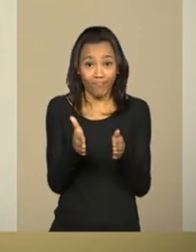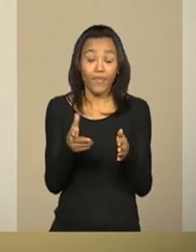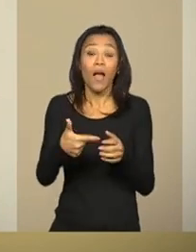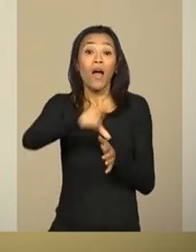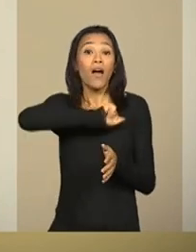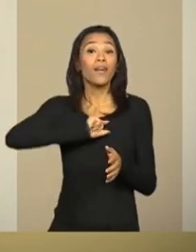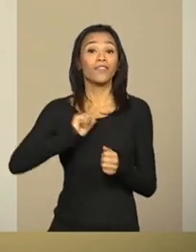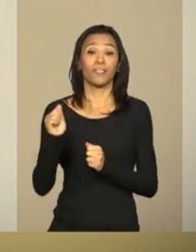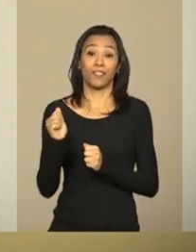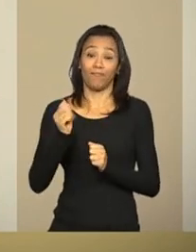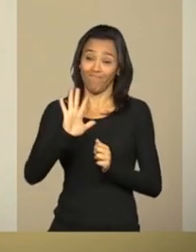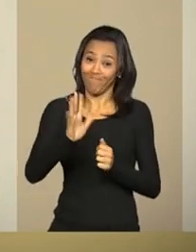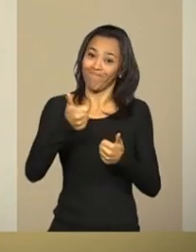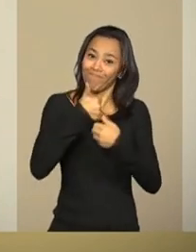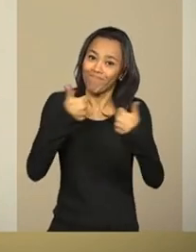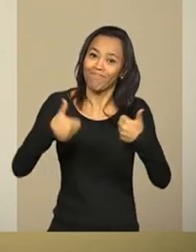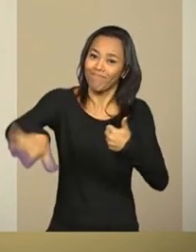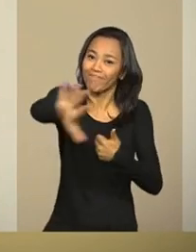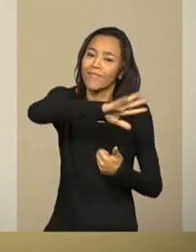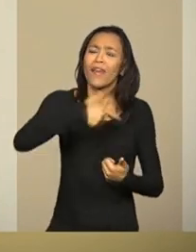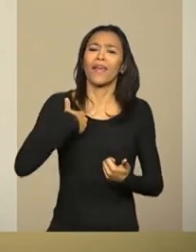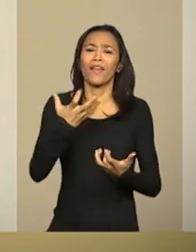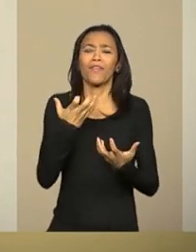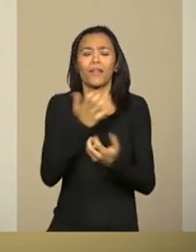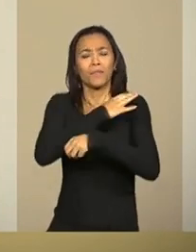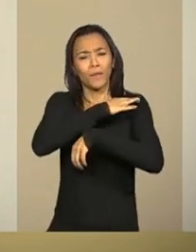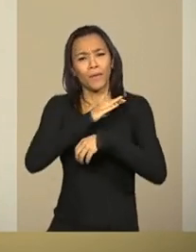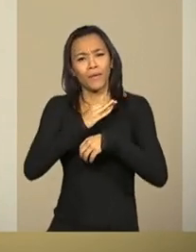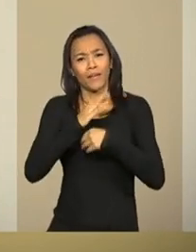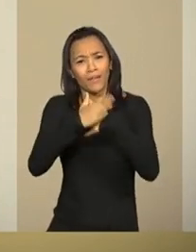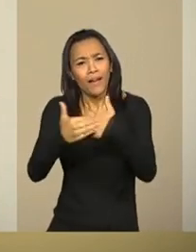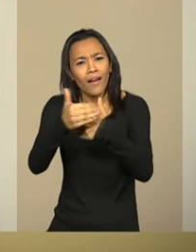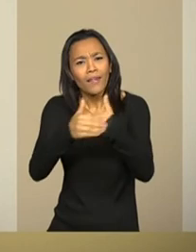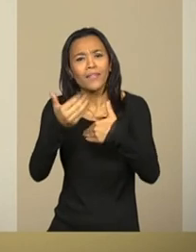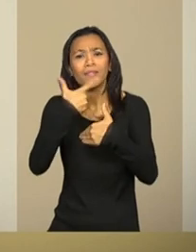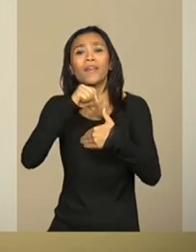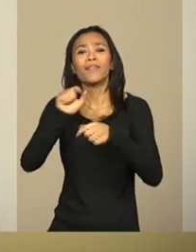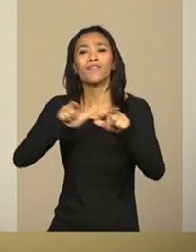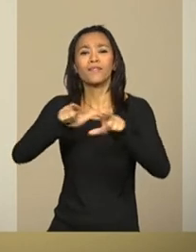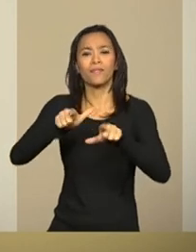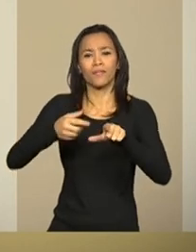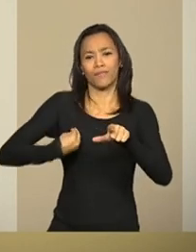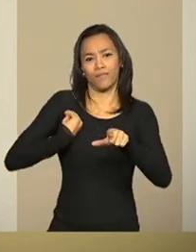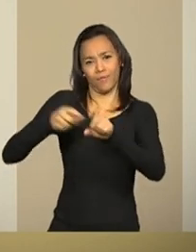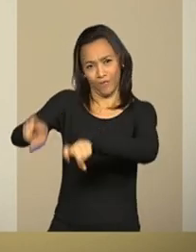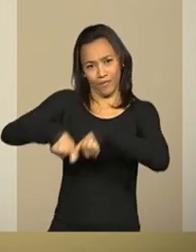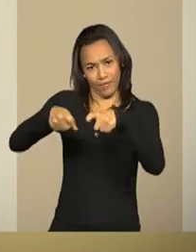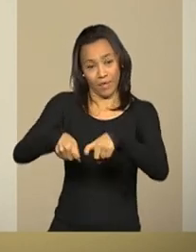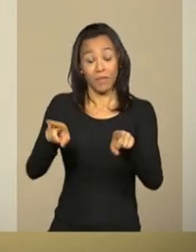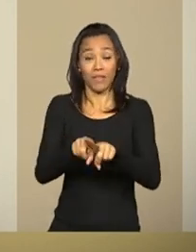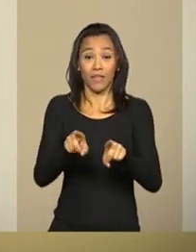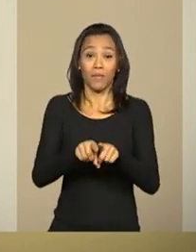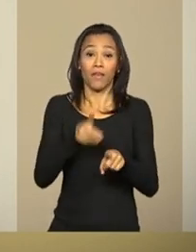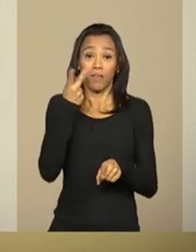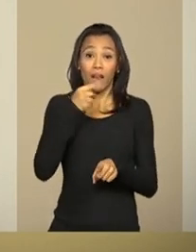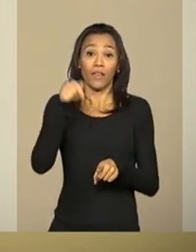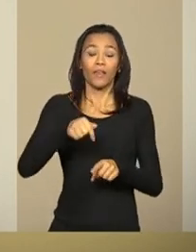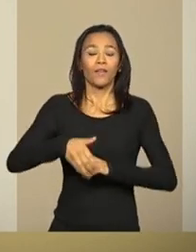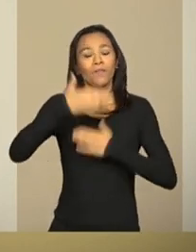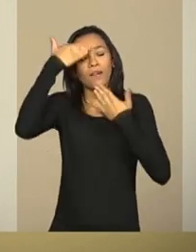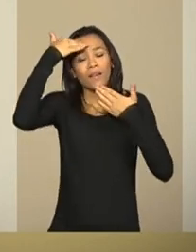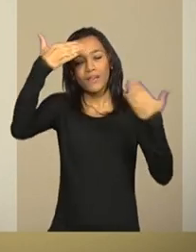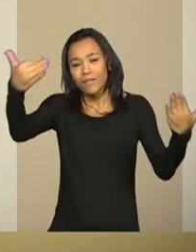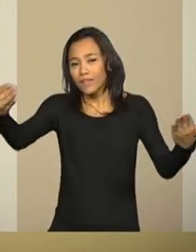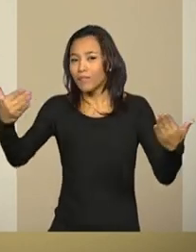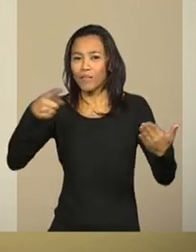de me despedir, Luciano, quero falar do meu carinho pelos nossos agricultores familiares e deixar aqui um agradecimento pelo muito que